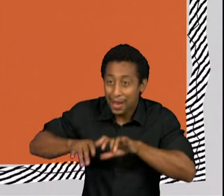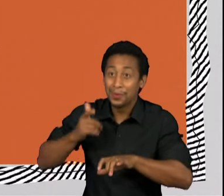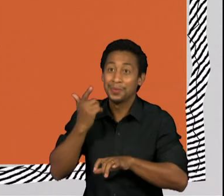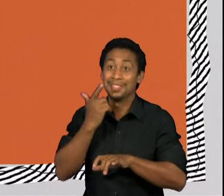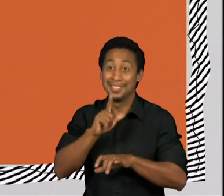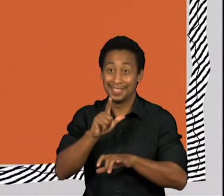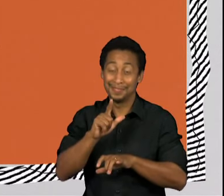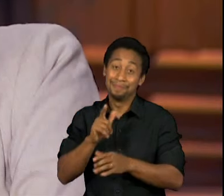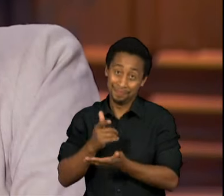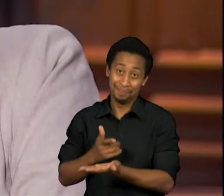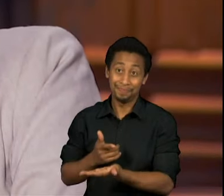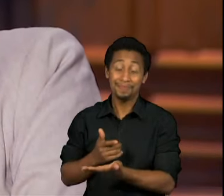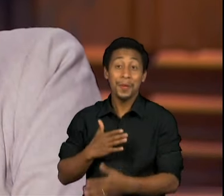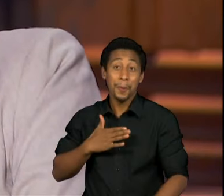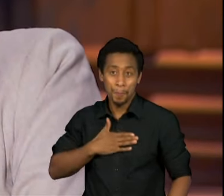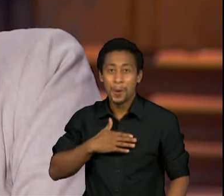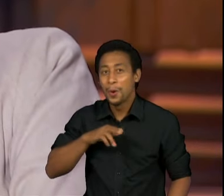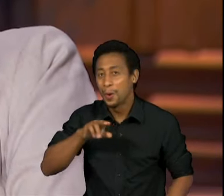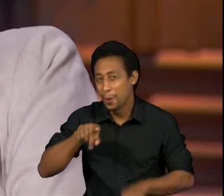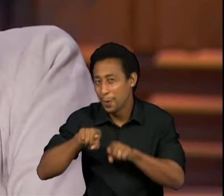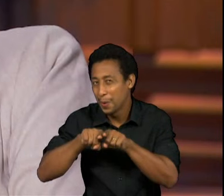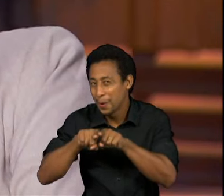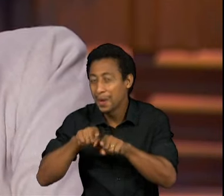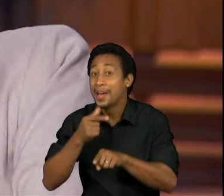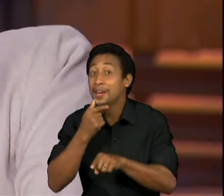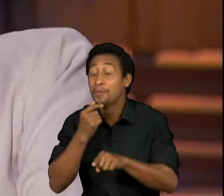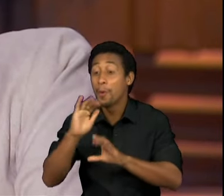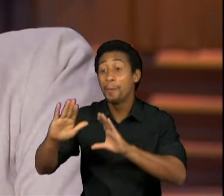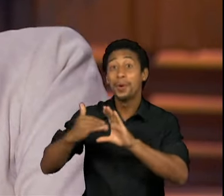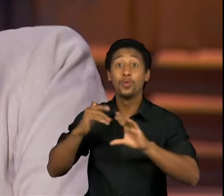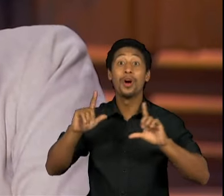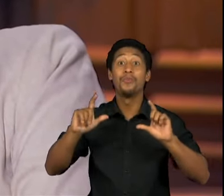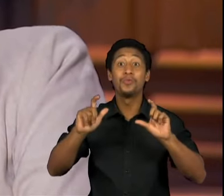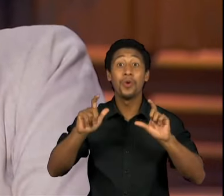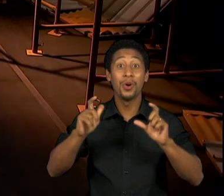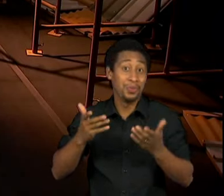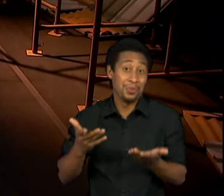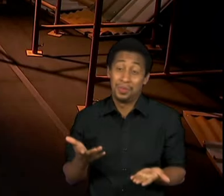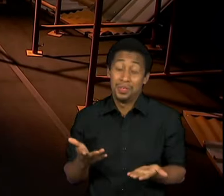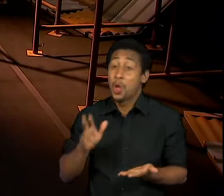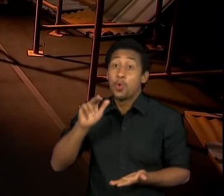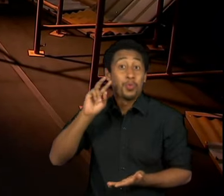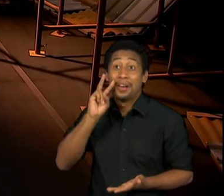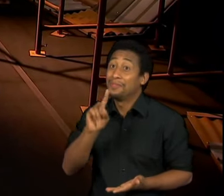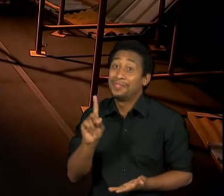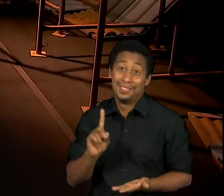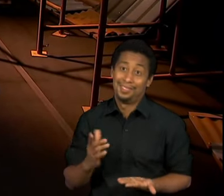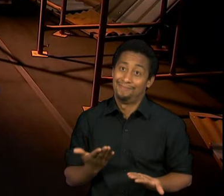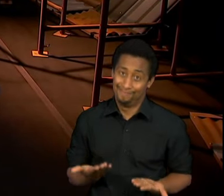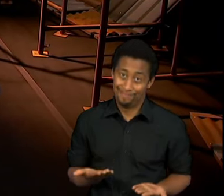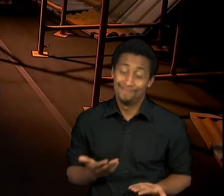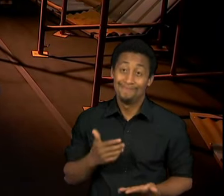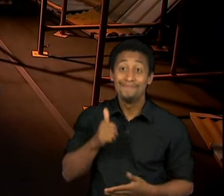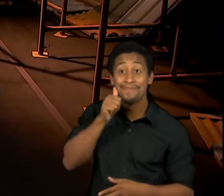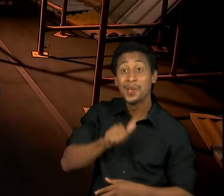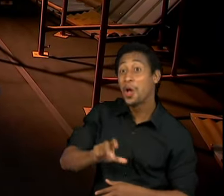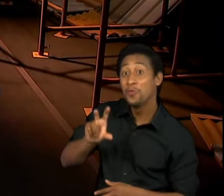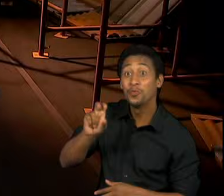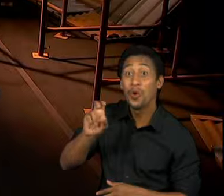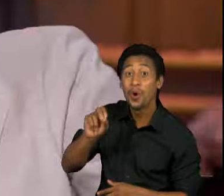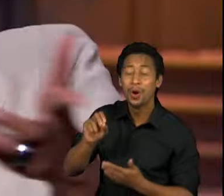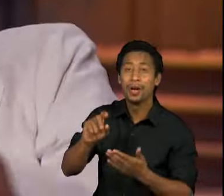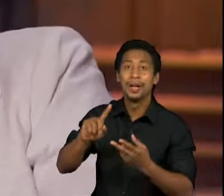essa foto eu nunca tinha visto a minha vó vestida com roupas de terreiros está brincando sei o que eu vi não nunca tinha visto E aí meu tio